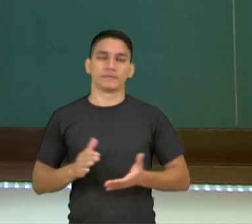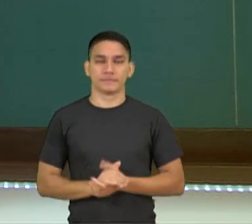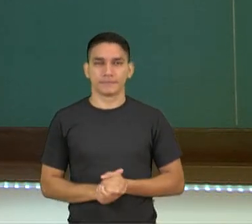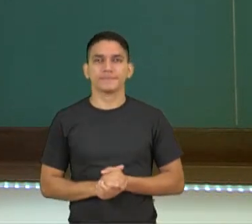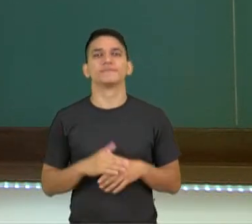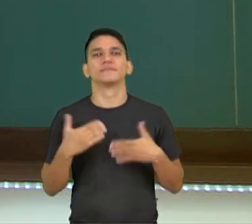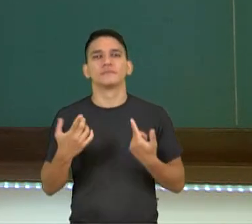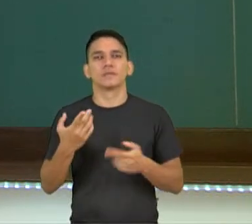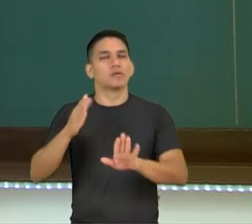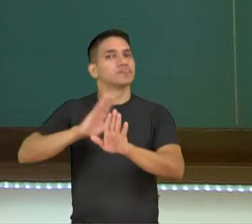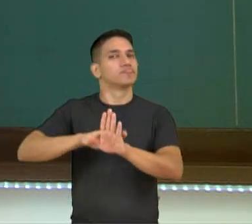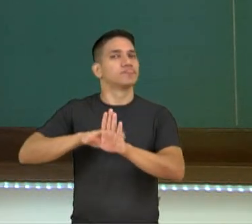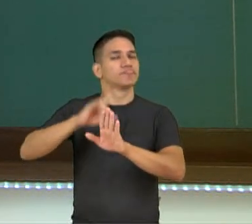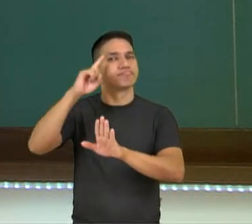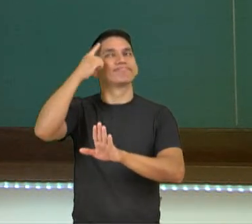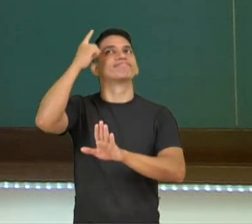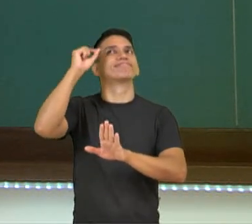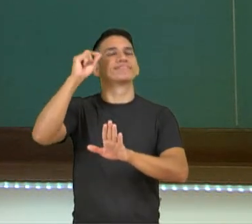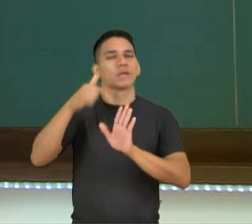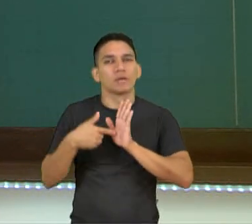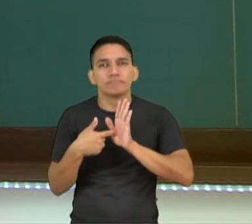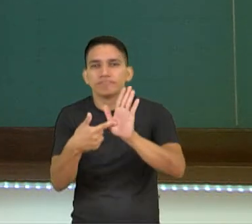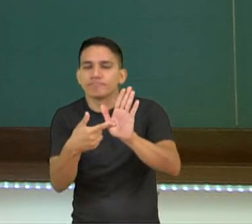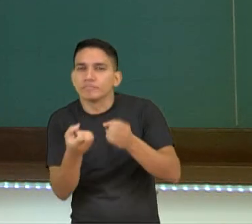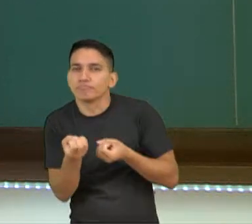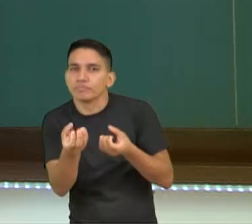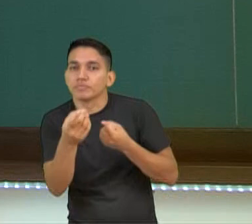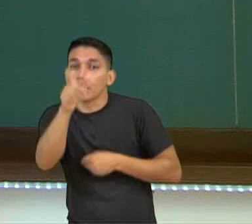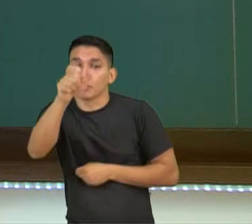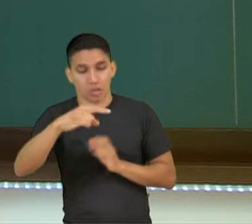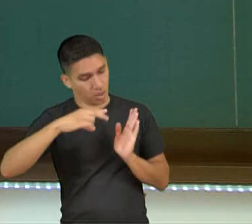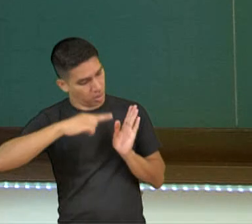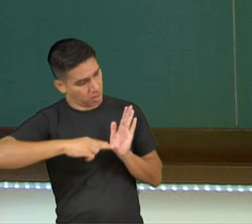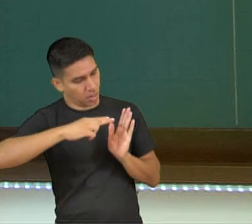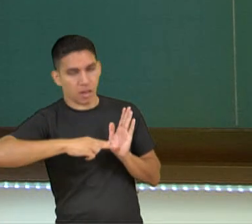Então, a ideia é que seja passado para o leitor